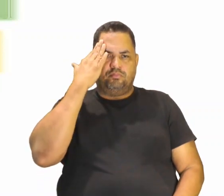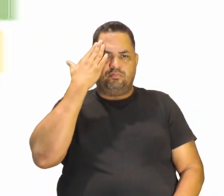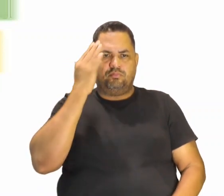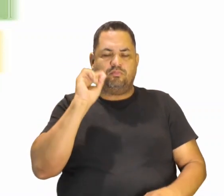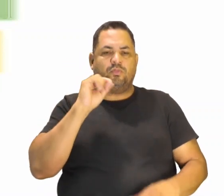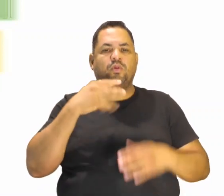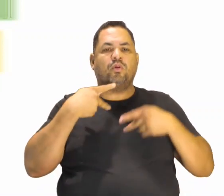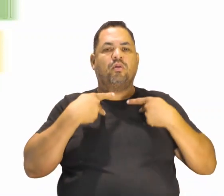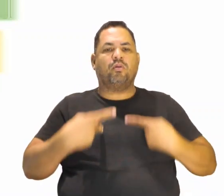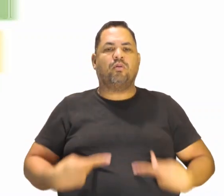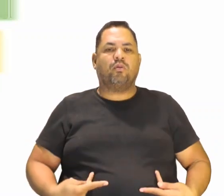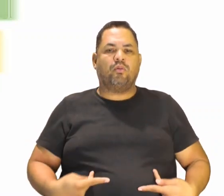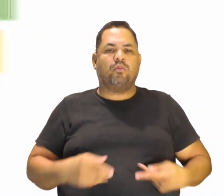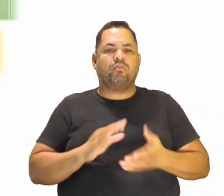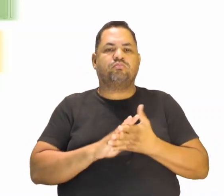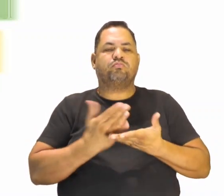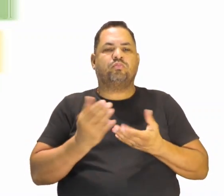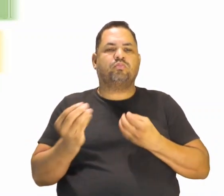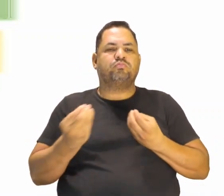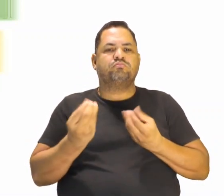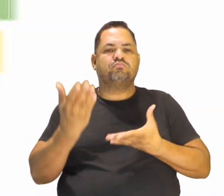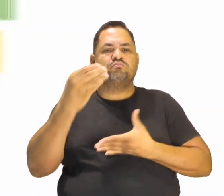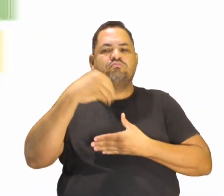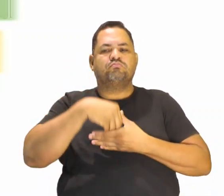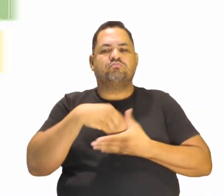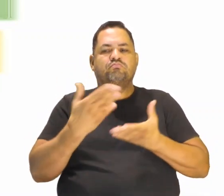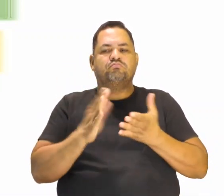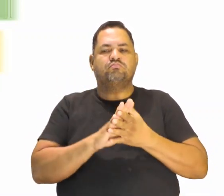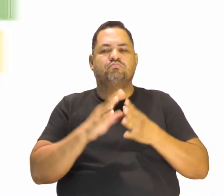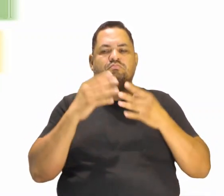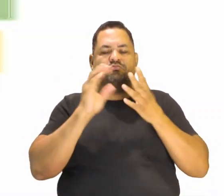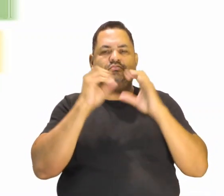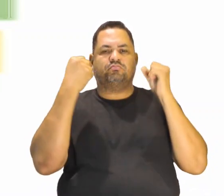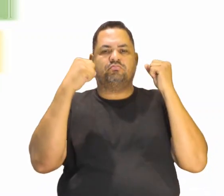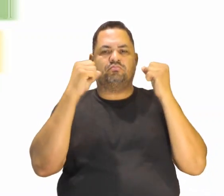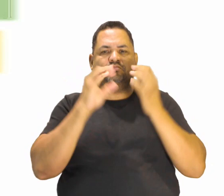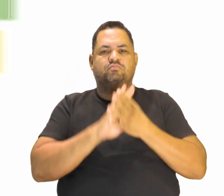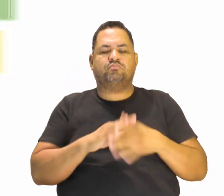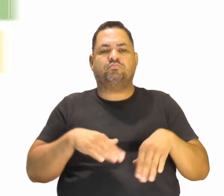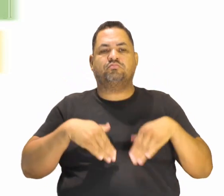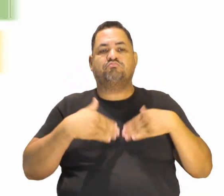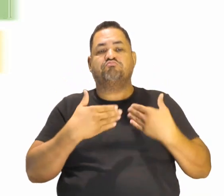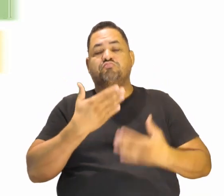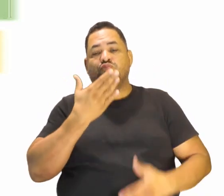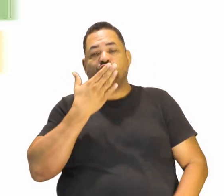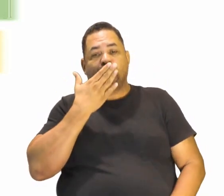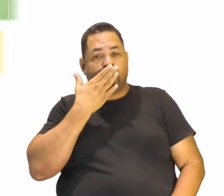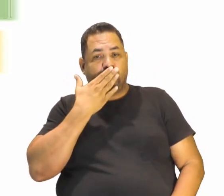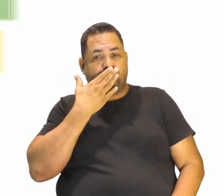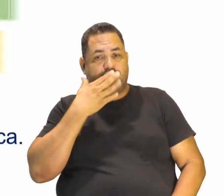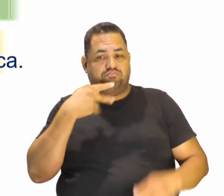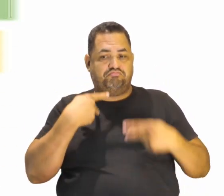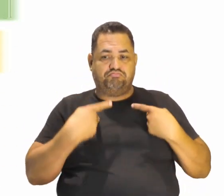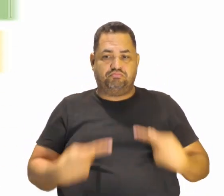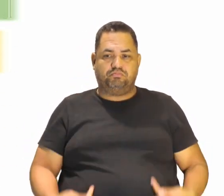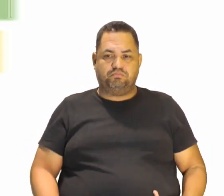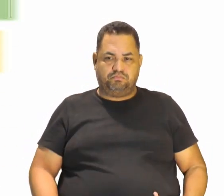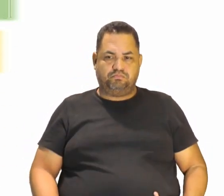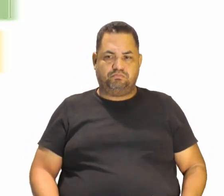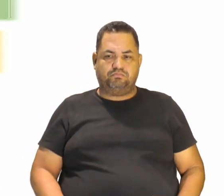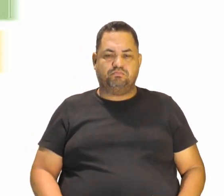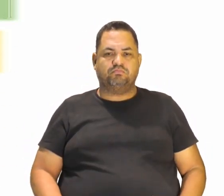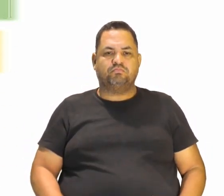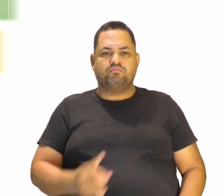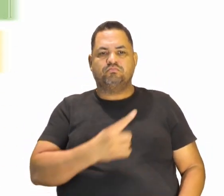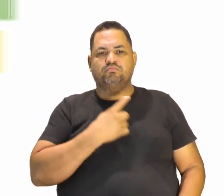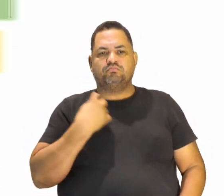o corpo, o que é esse corpo na educação física, quais são esses tipos. Nós